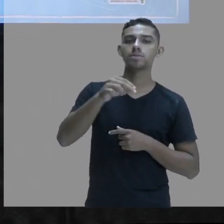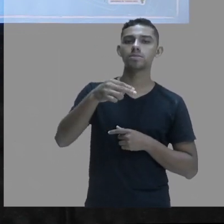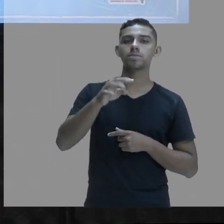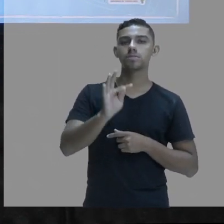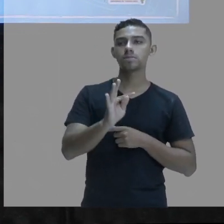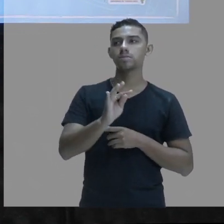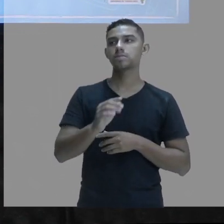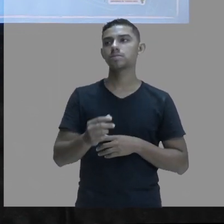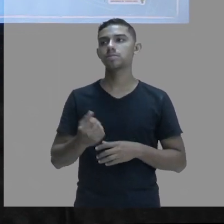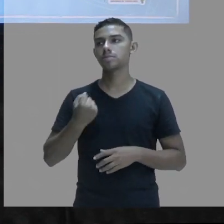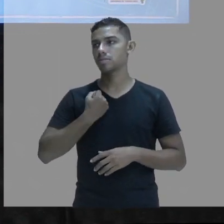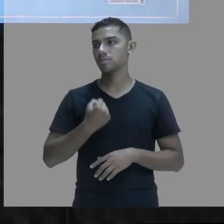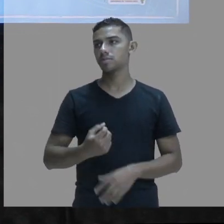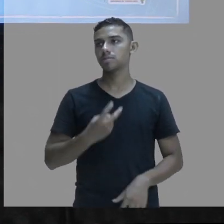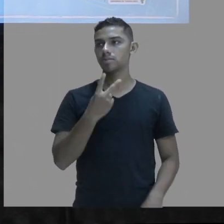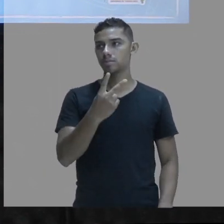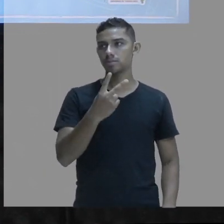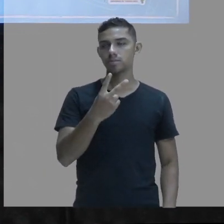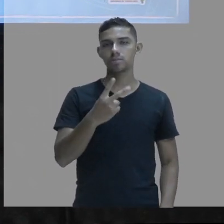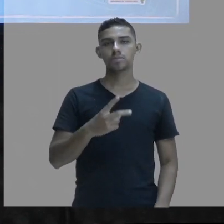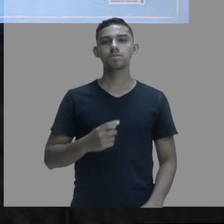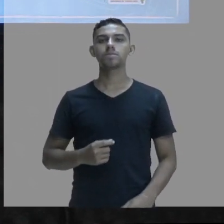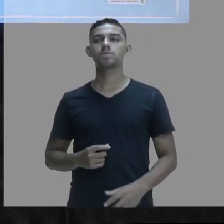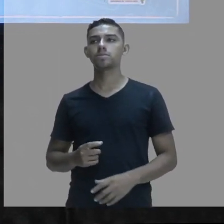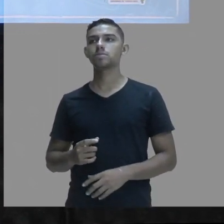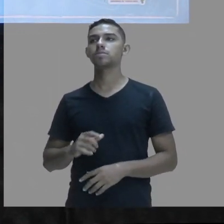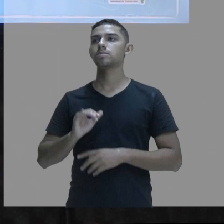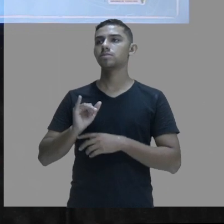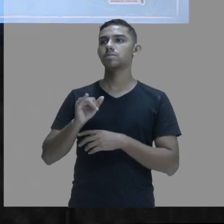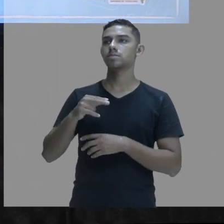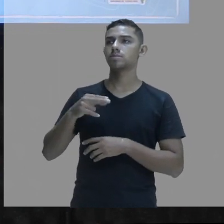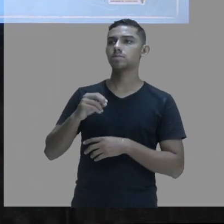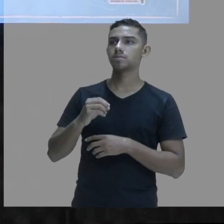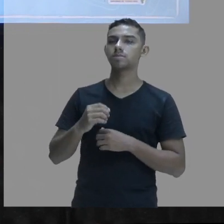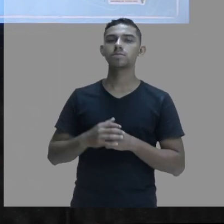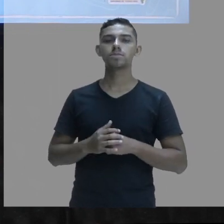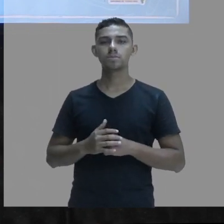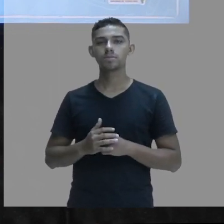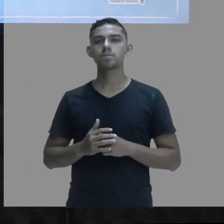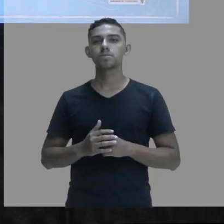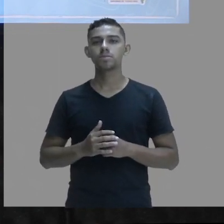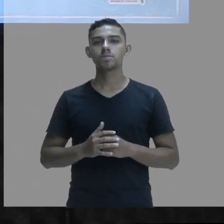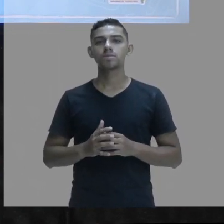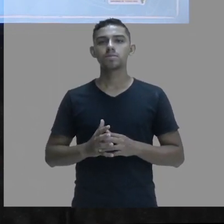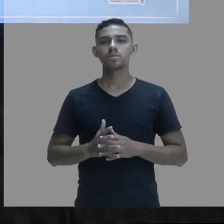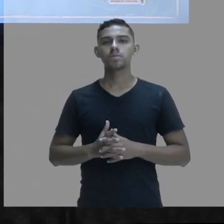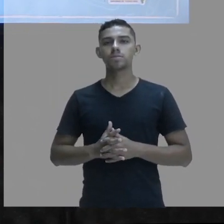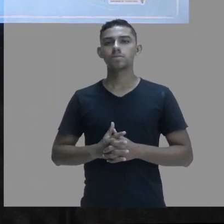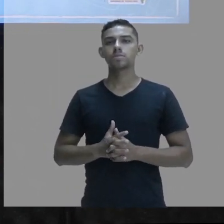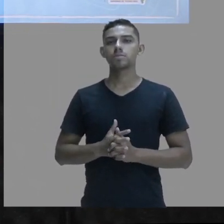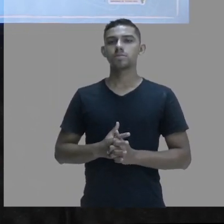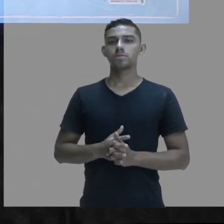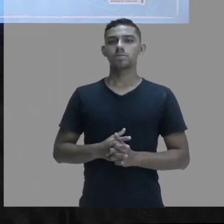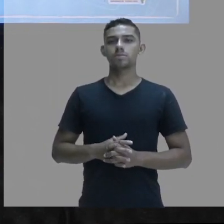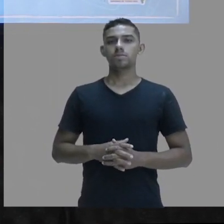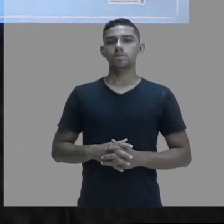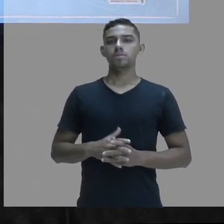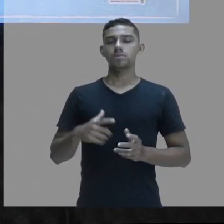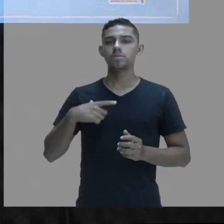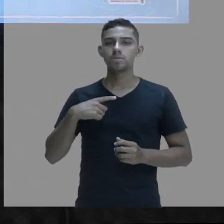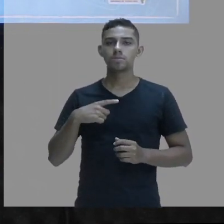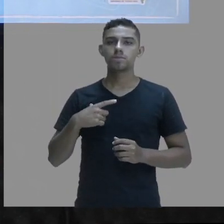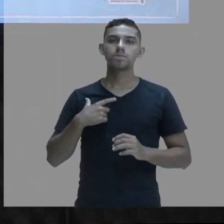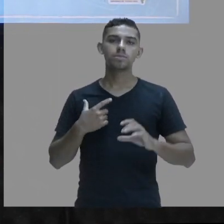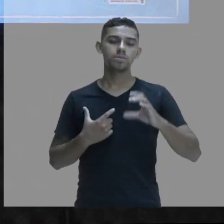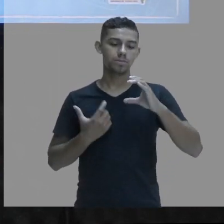pente-2-ino. 5 carbonos, pente 2, indicando a localização da ligação tripla. Ela está entre